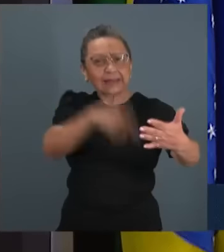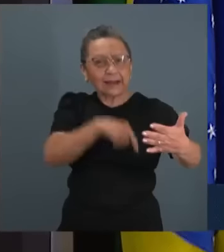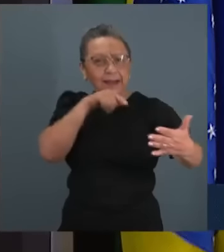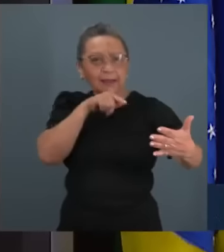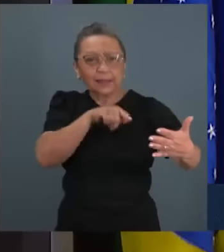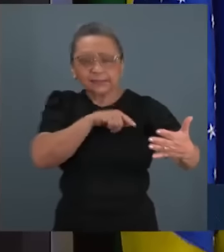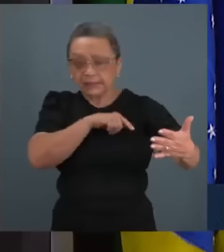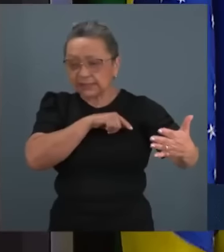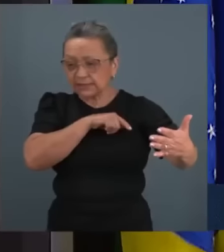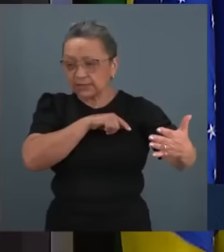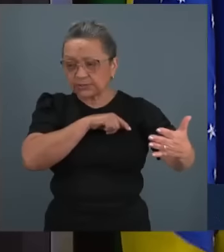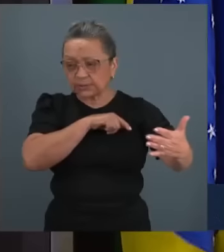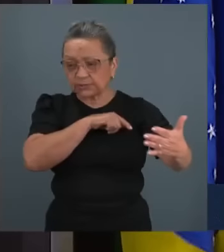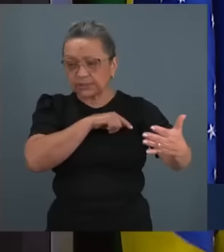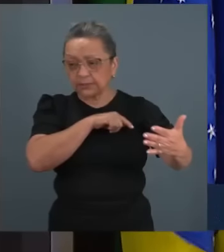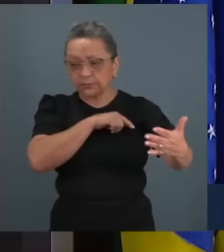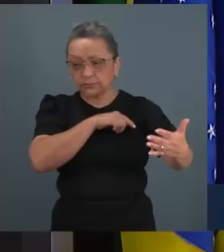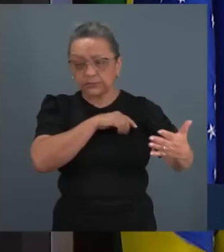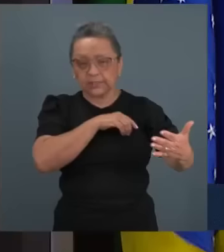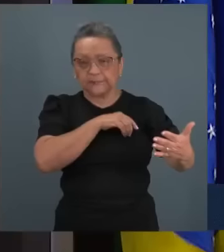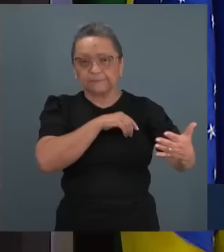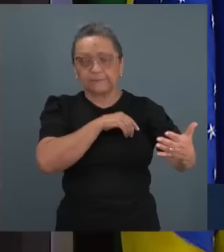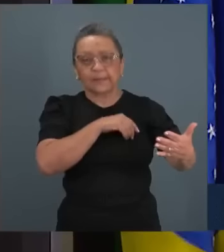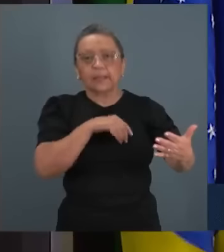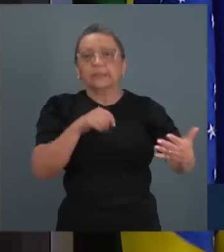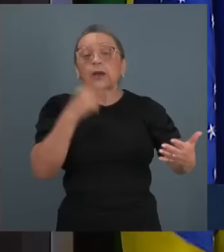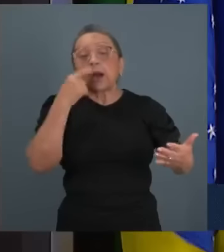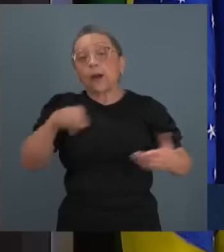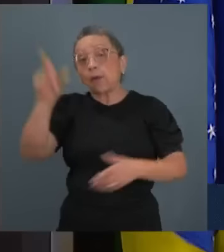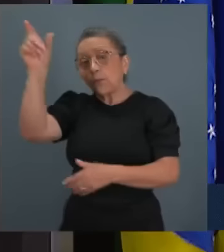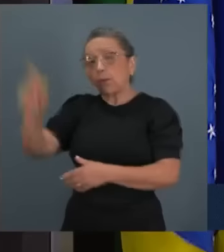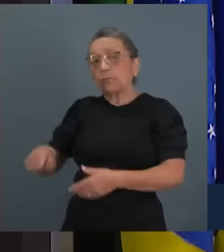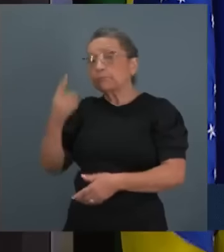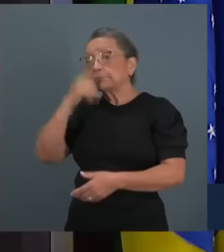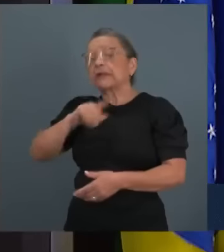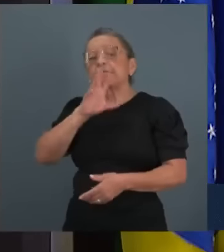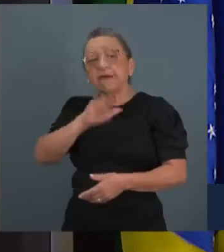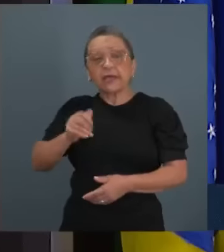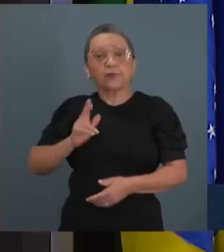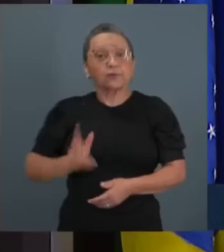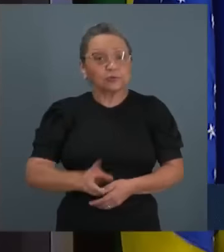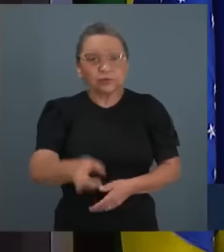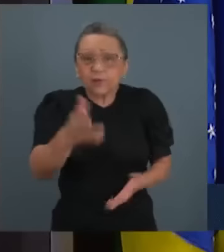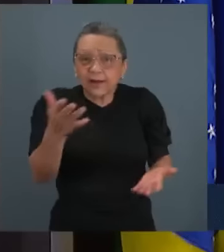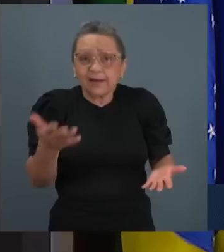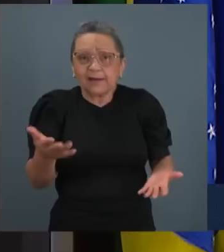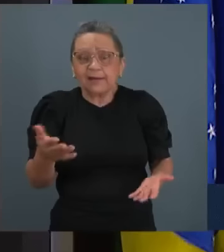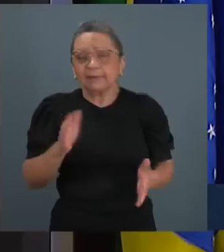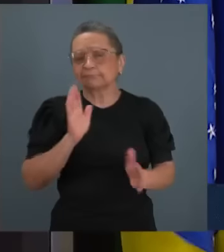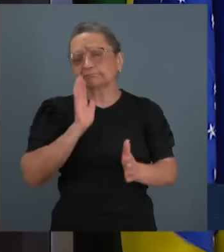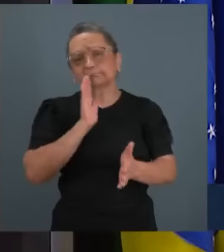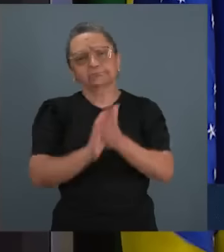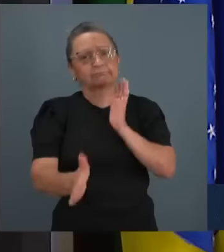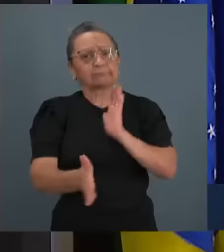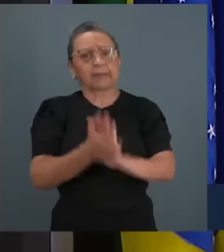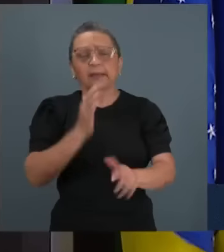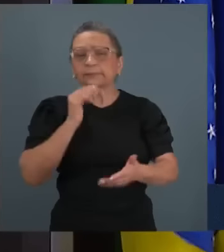Magnitsky ao violador, e vai continuar a ser,